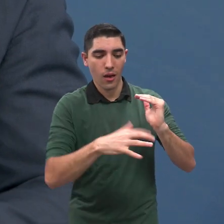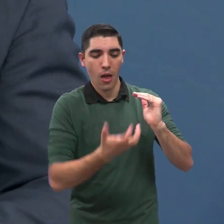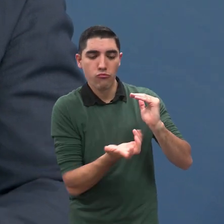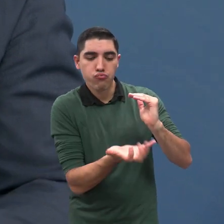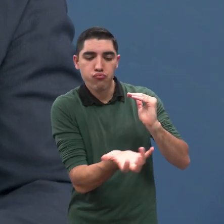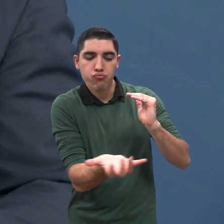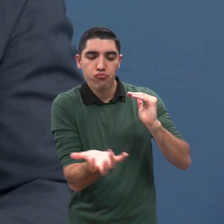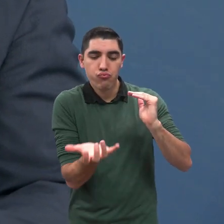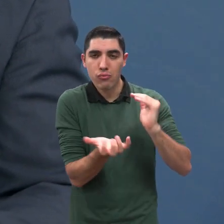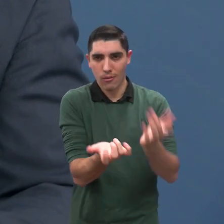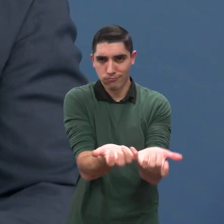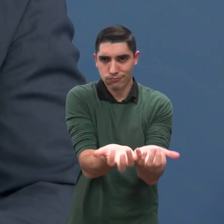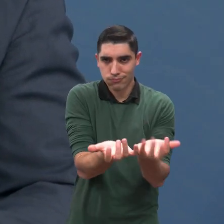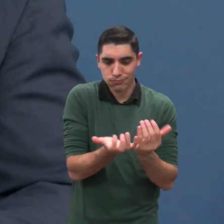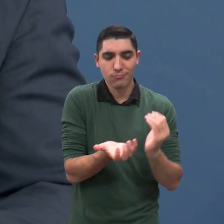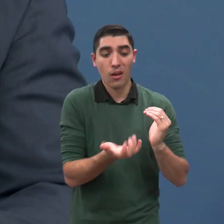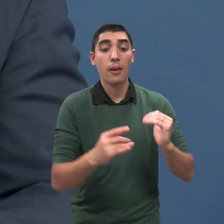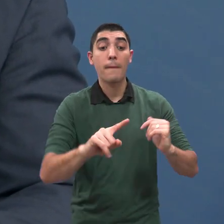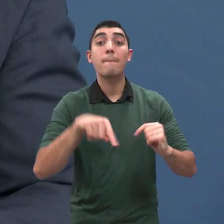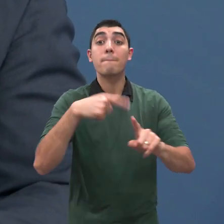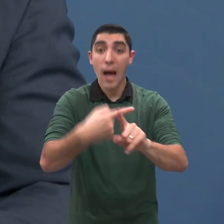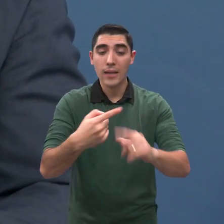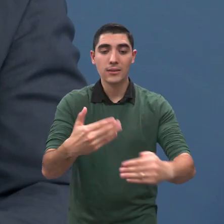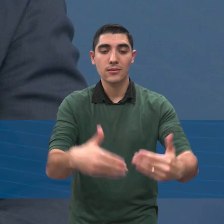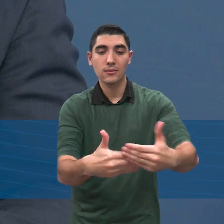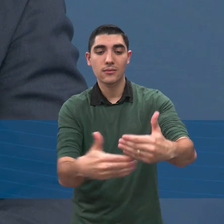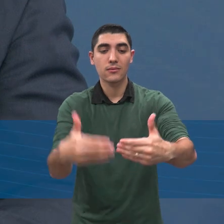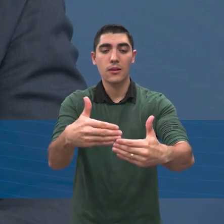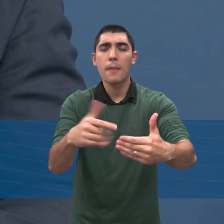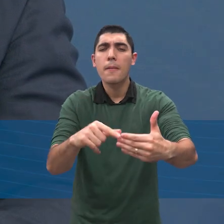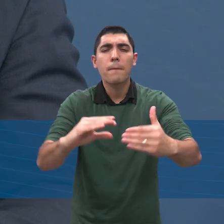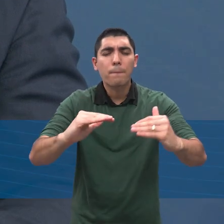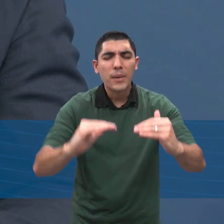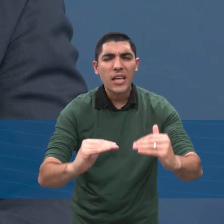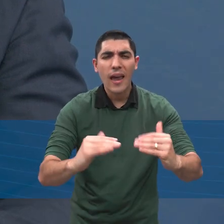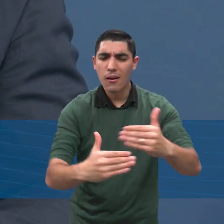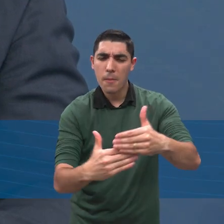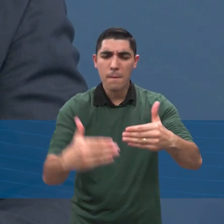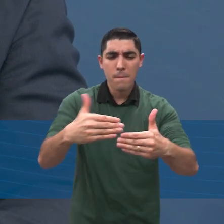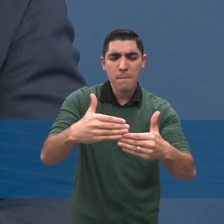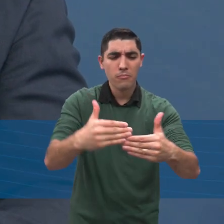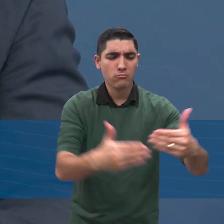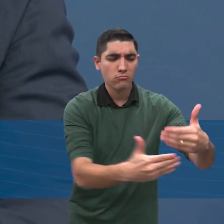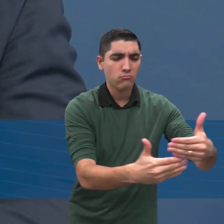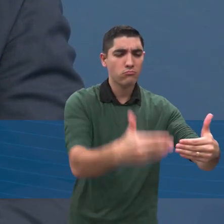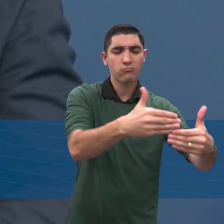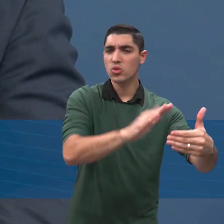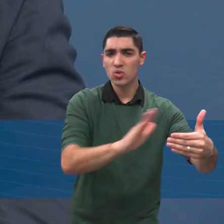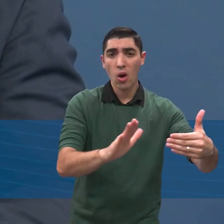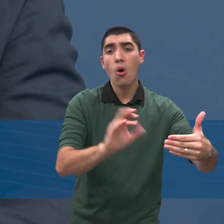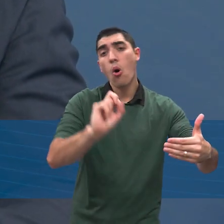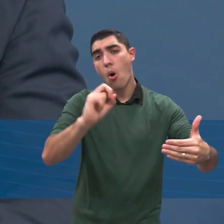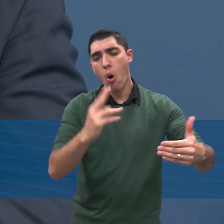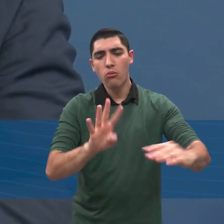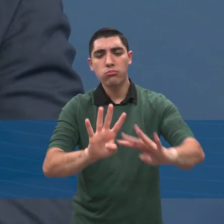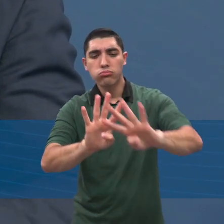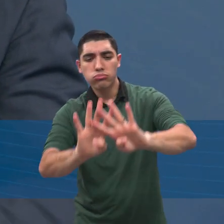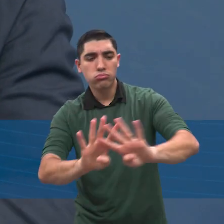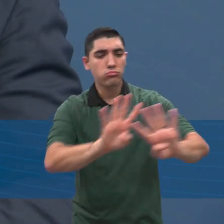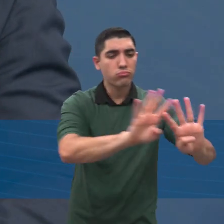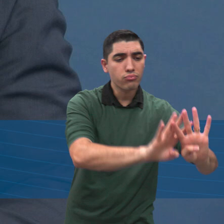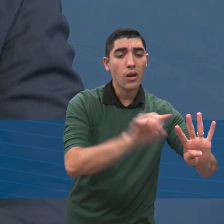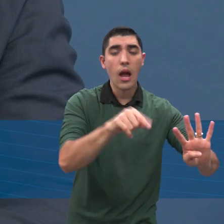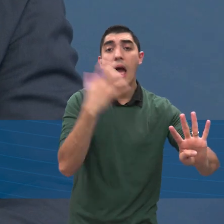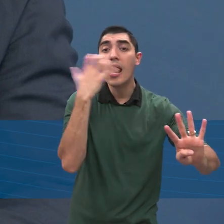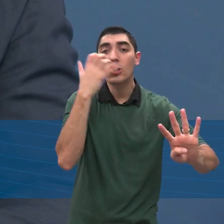Na frente, então você tinha uma mureta baixa, uma grade ali, um portãozinho que talvez para um animal e para